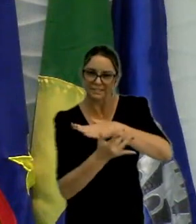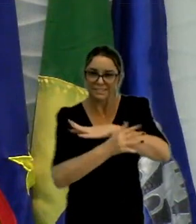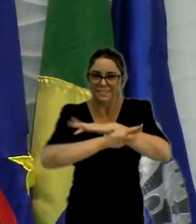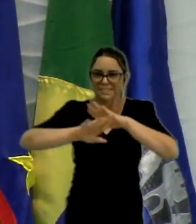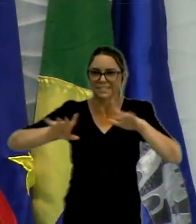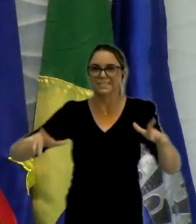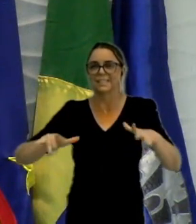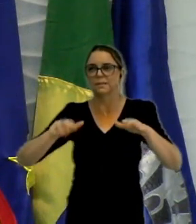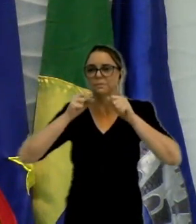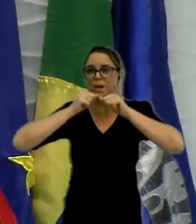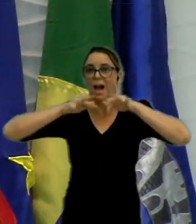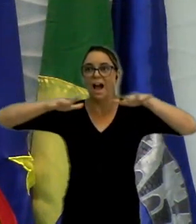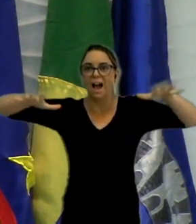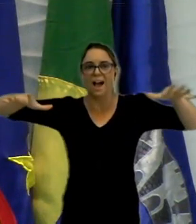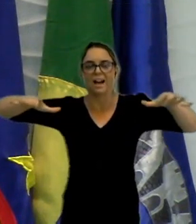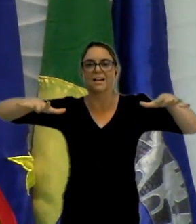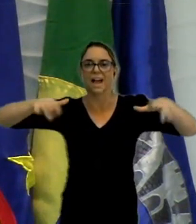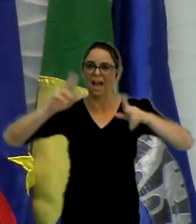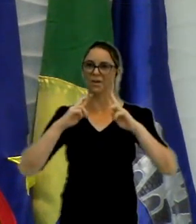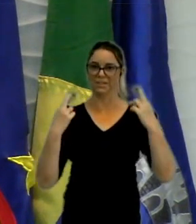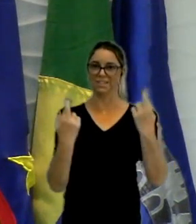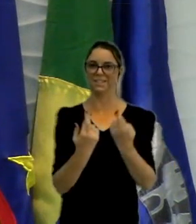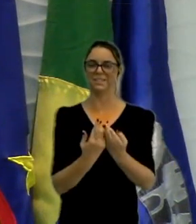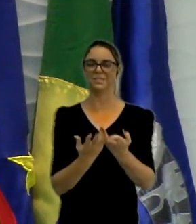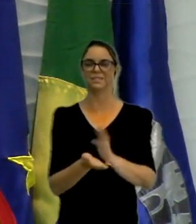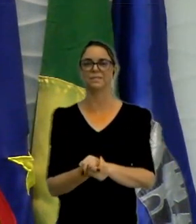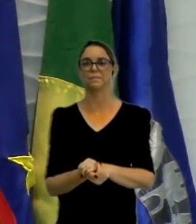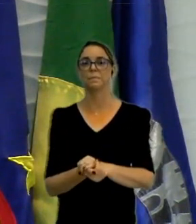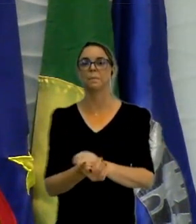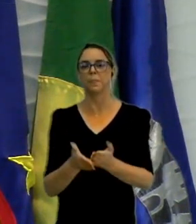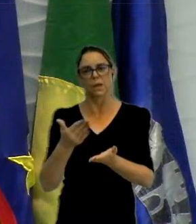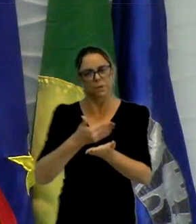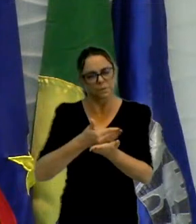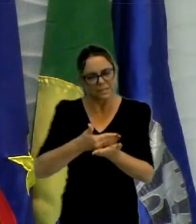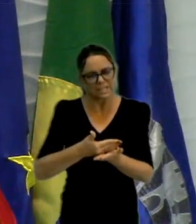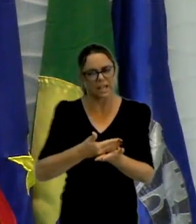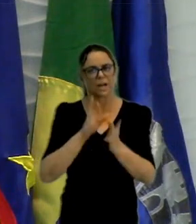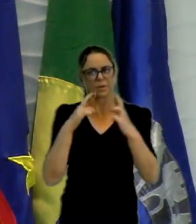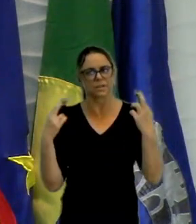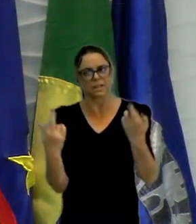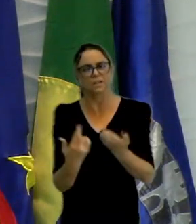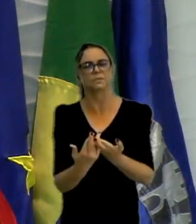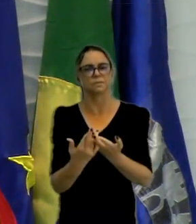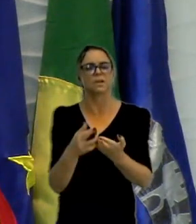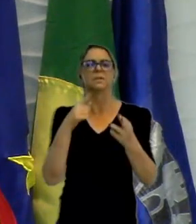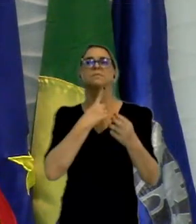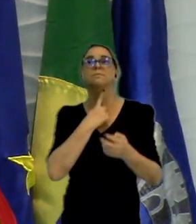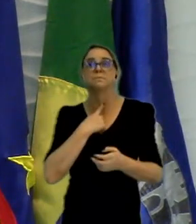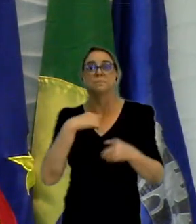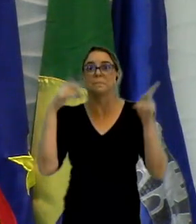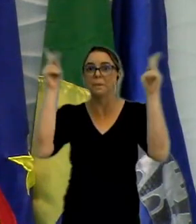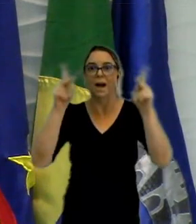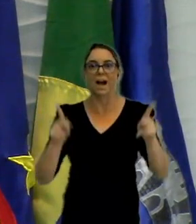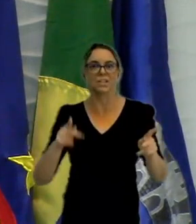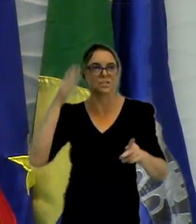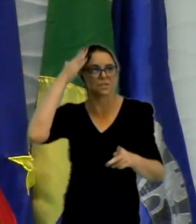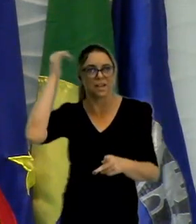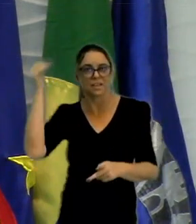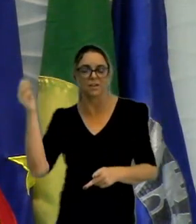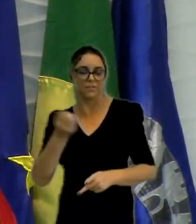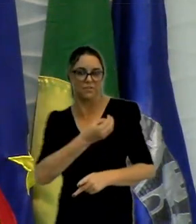Colocar aqui, falar dos votos e felicitações que falei no início da sessão, desejar a todos muita paz, saúde e sucesso em suas